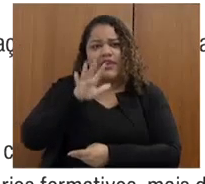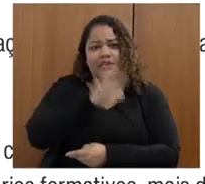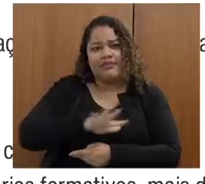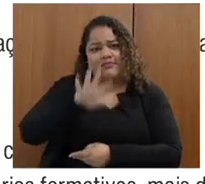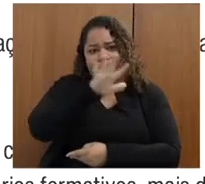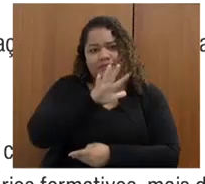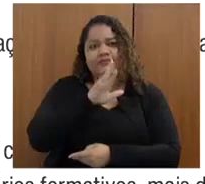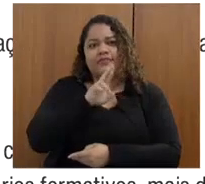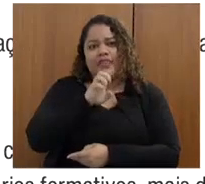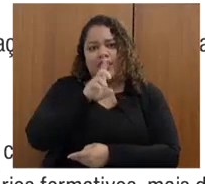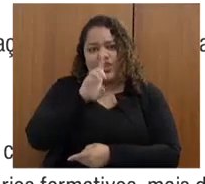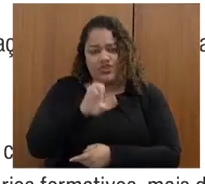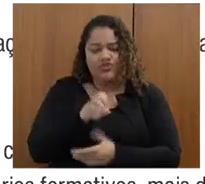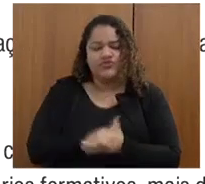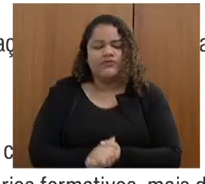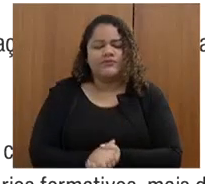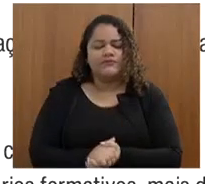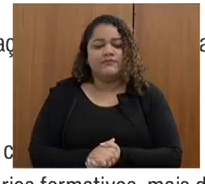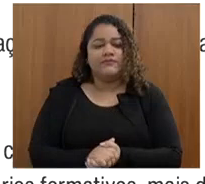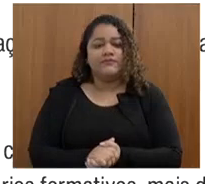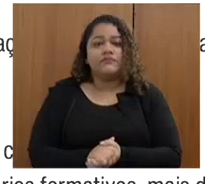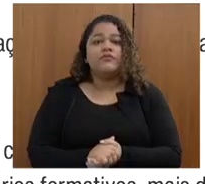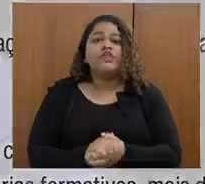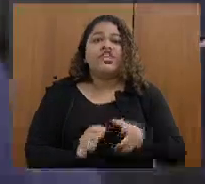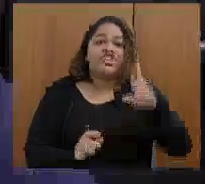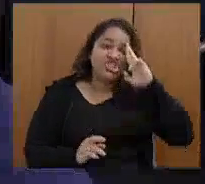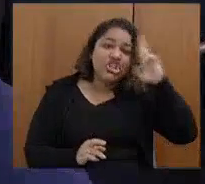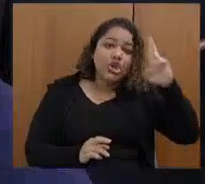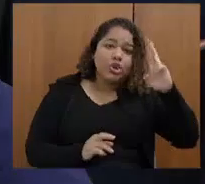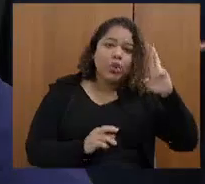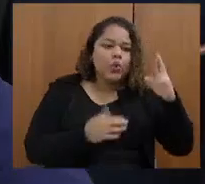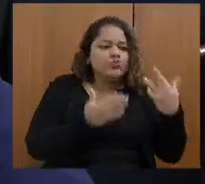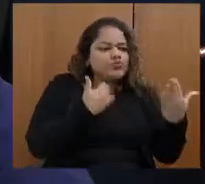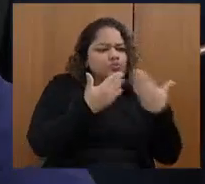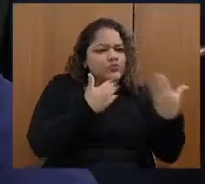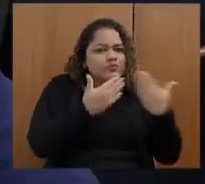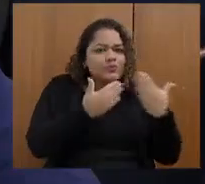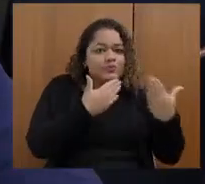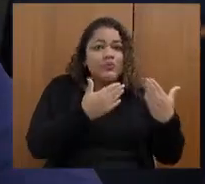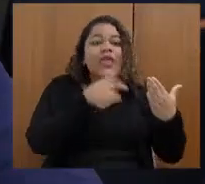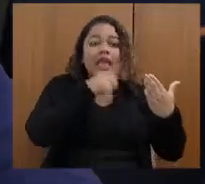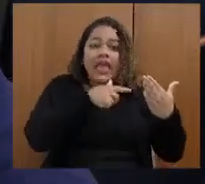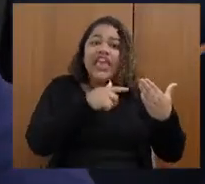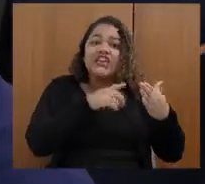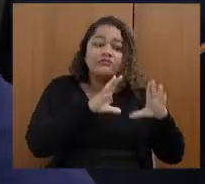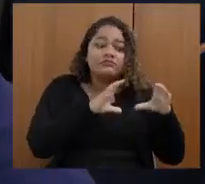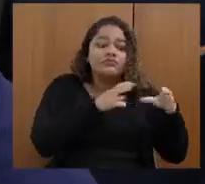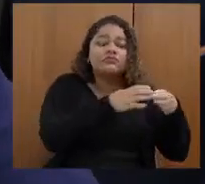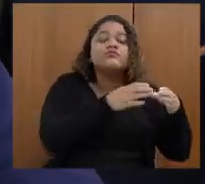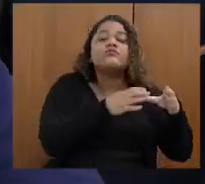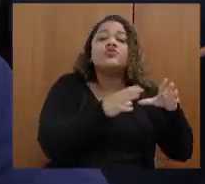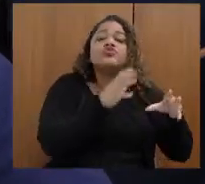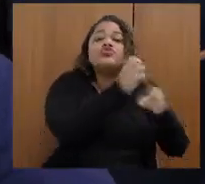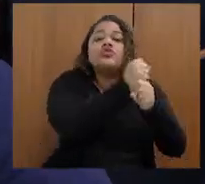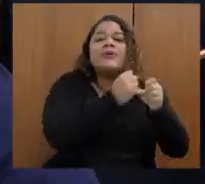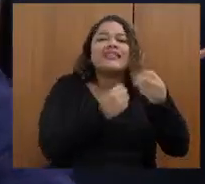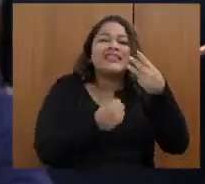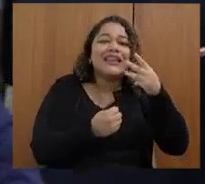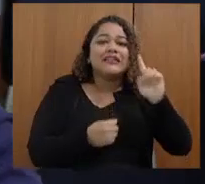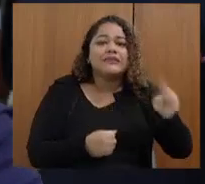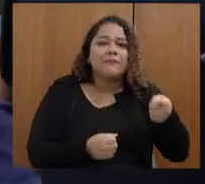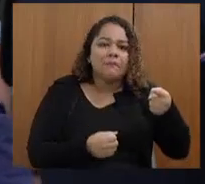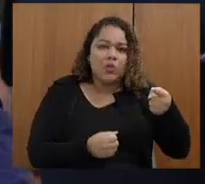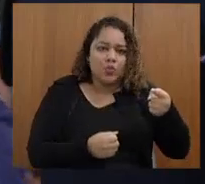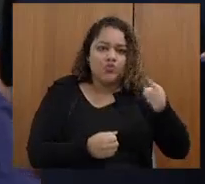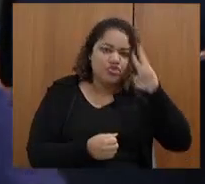o diálogo com os diretores representa um diálogo mais de 3 mil diretores escolares e só com inspetores